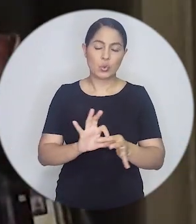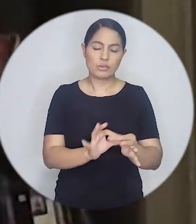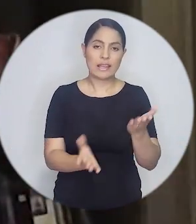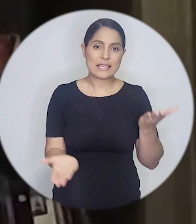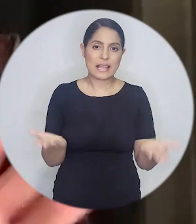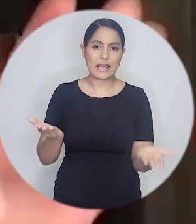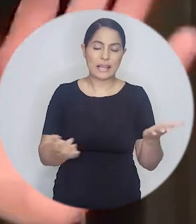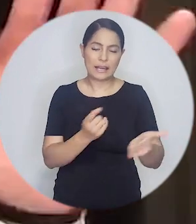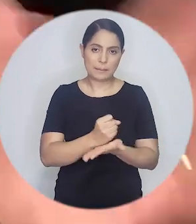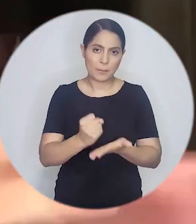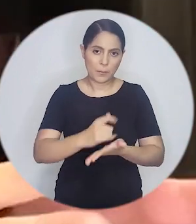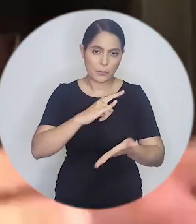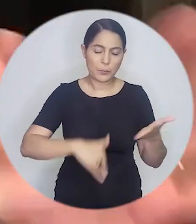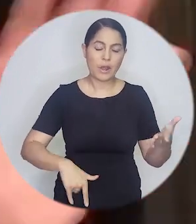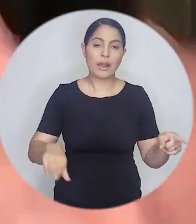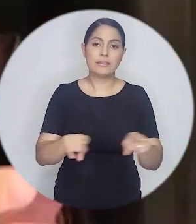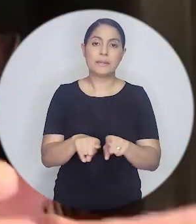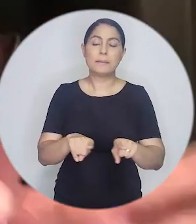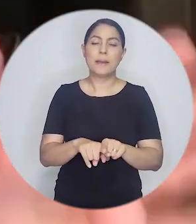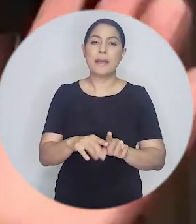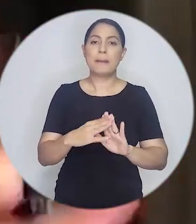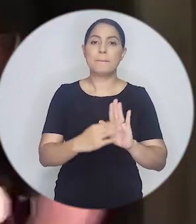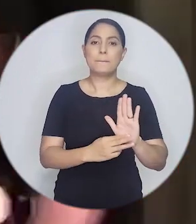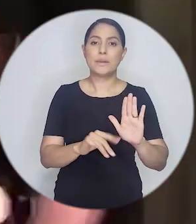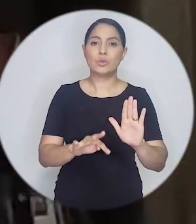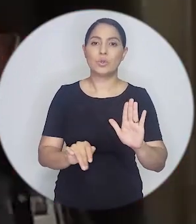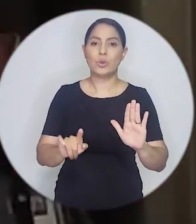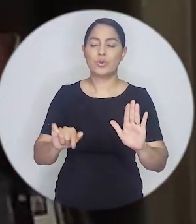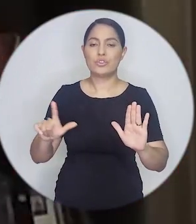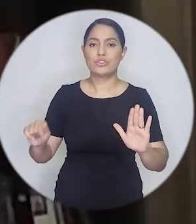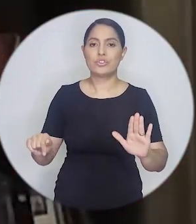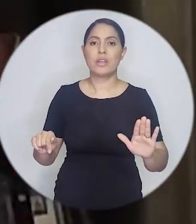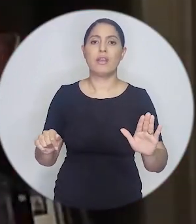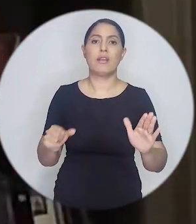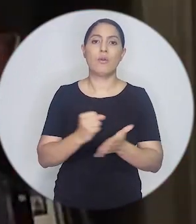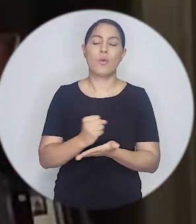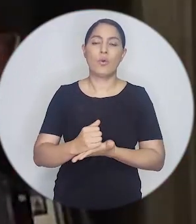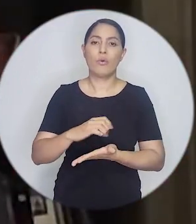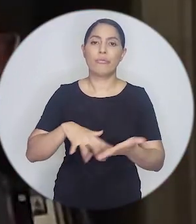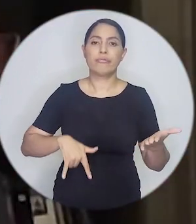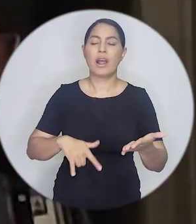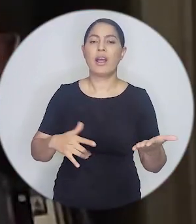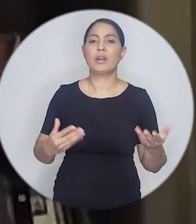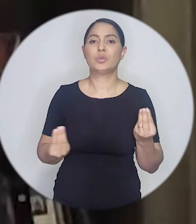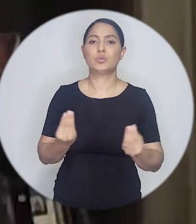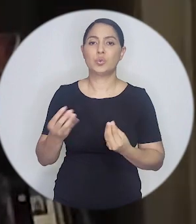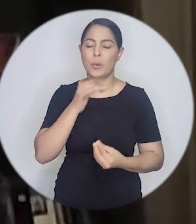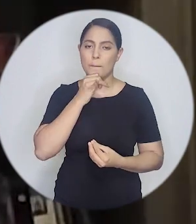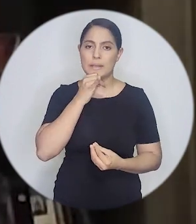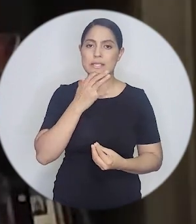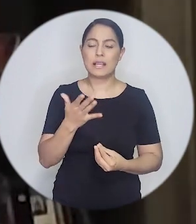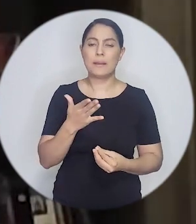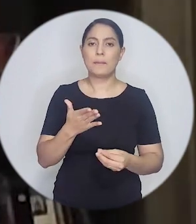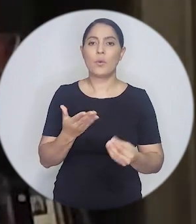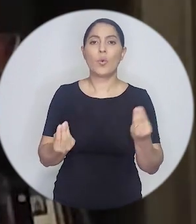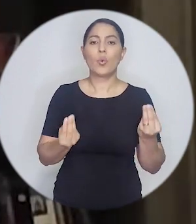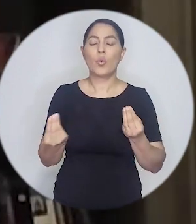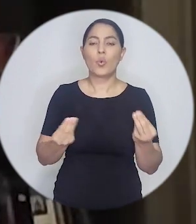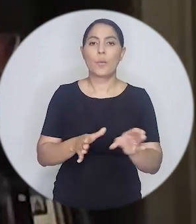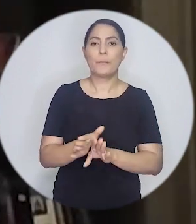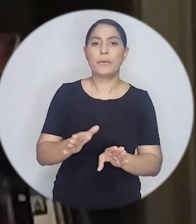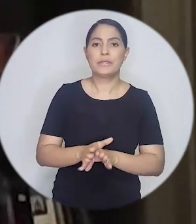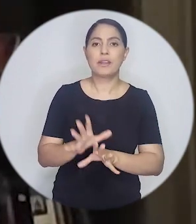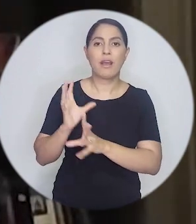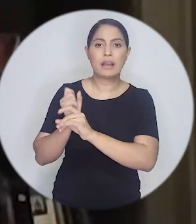reequilíbrio contratual. Ali a definição da metodologia para o reequilíbrio dos contratos, né, dos parâmetros que devem